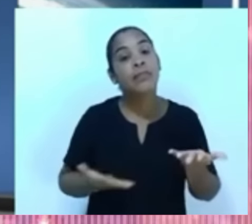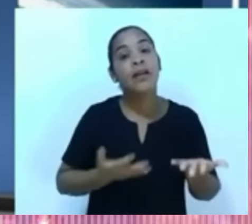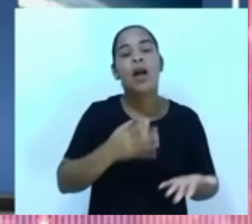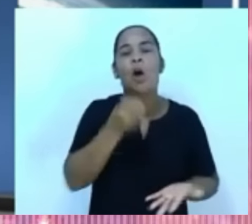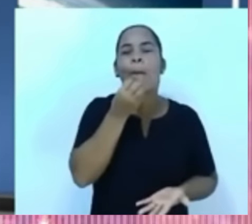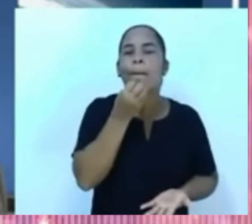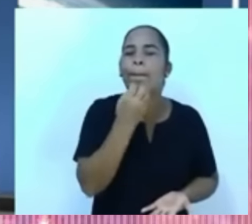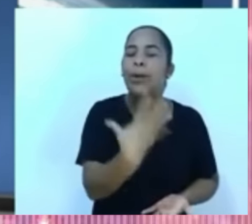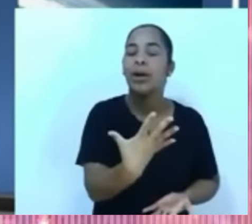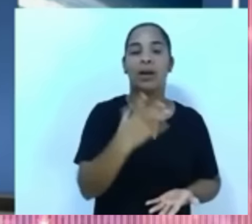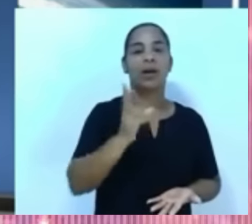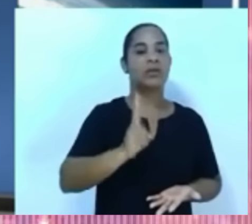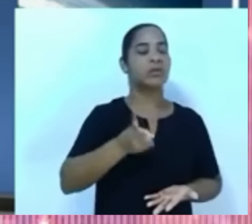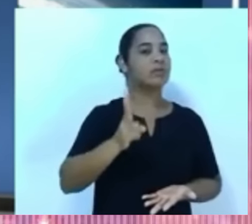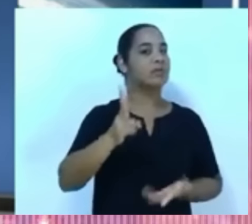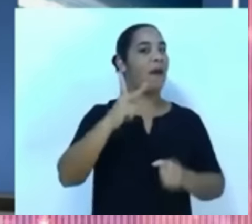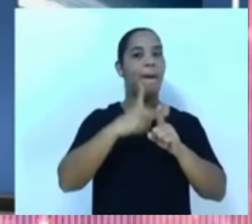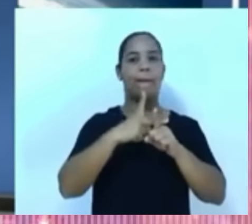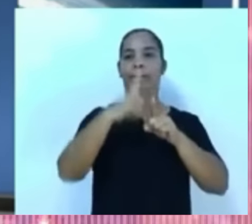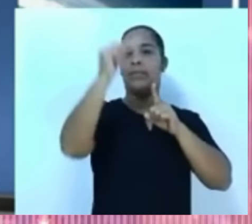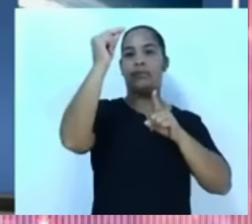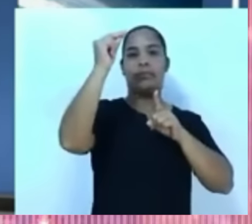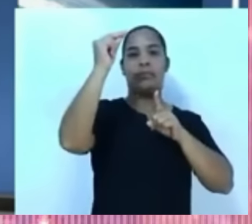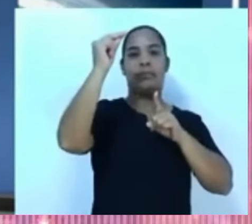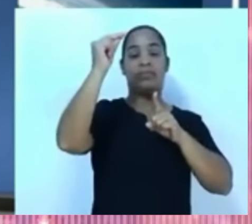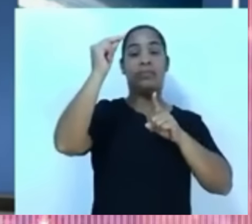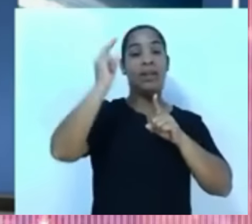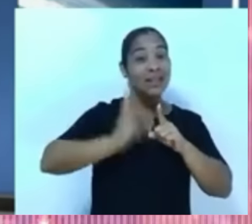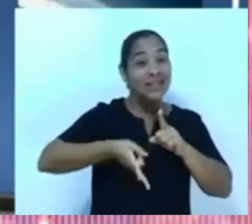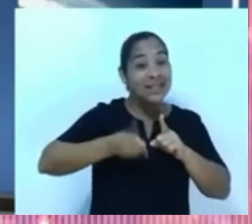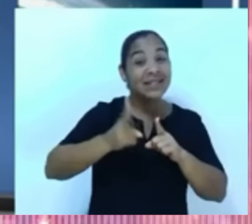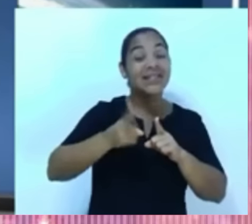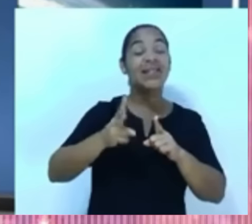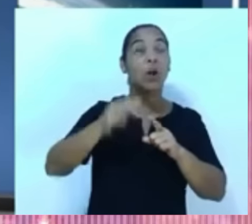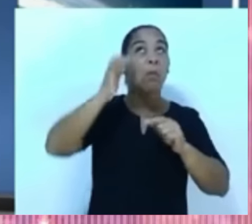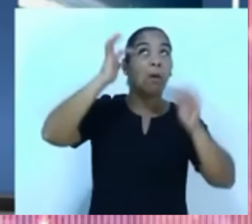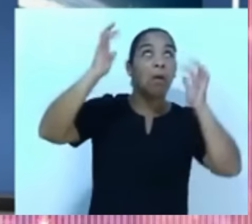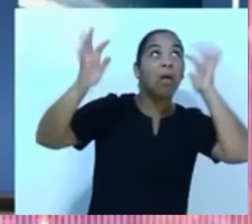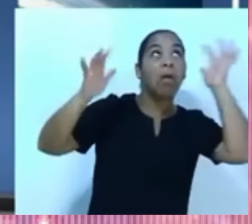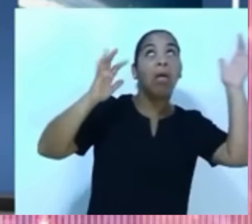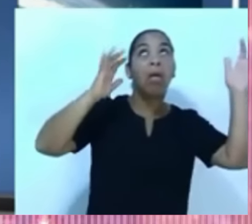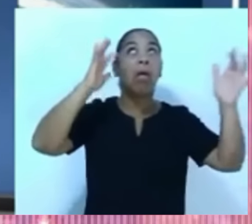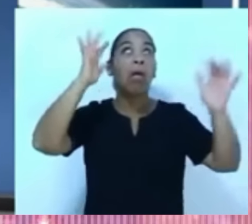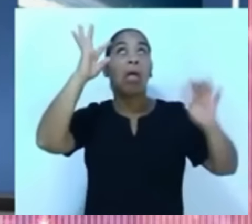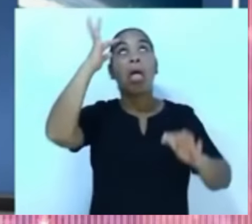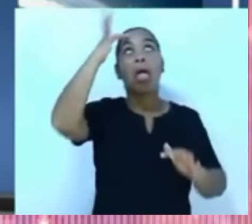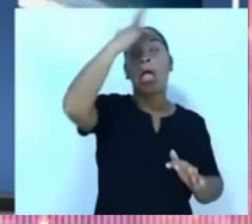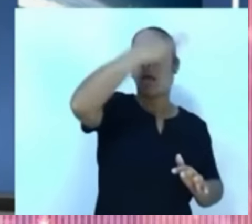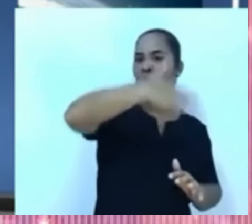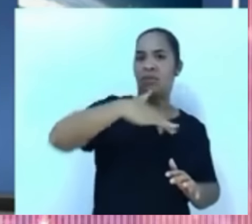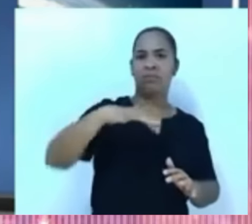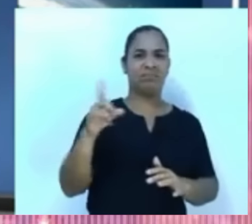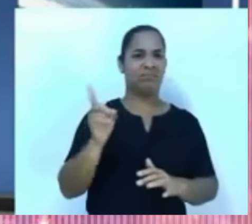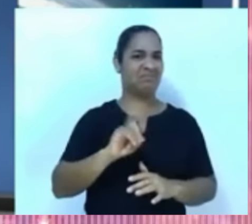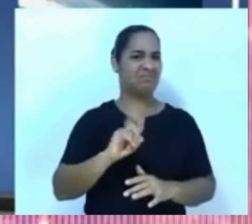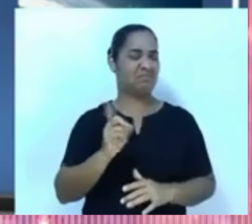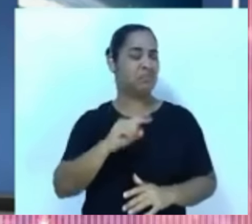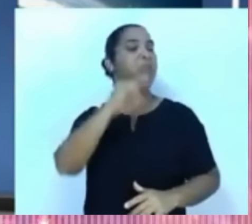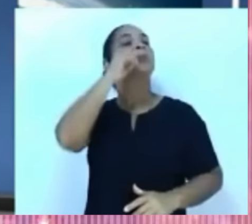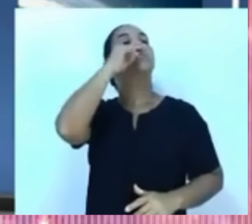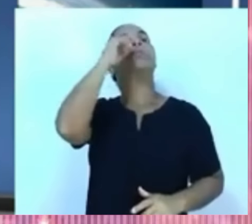prevalecer descendo do nosso pedestal de ilusão de vacuidade de presunção